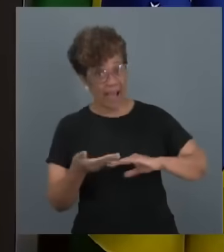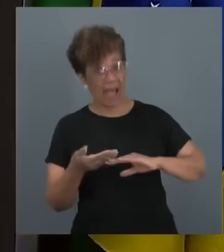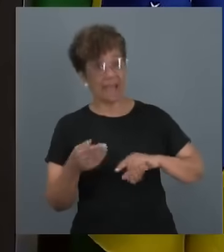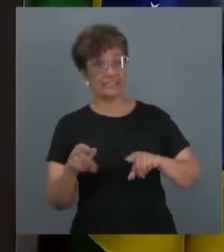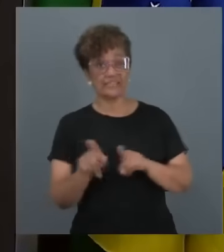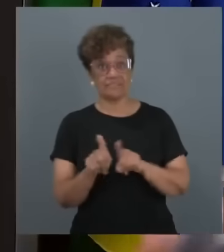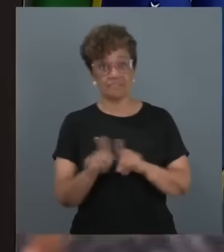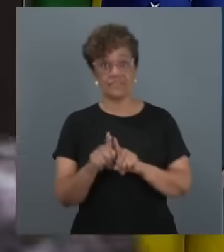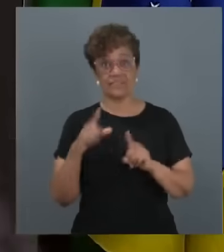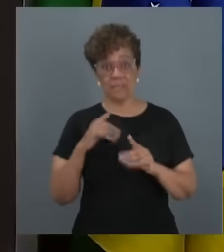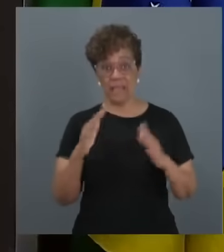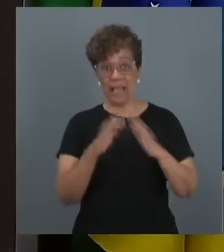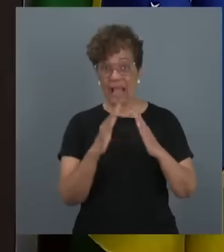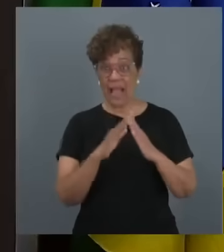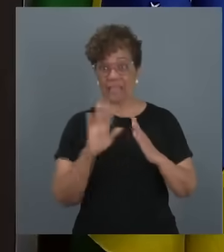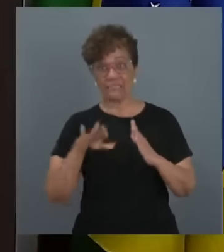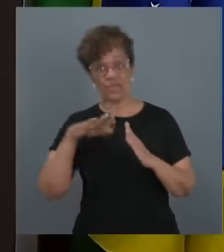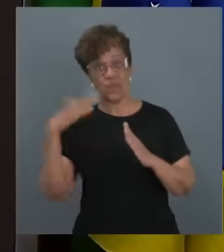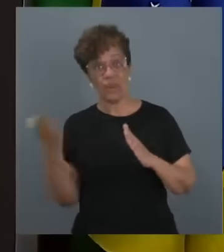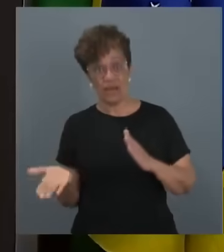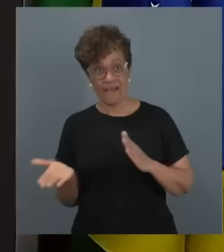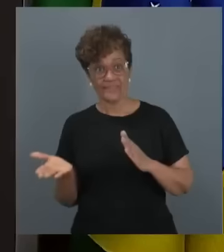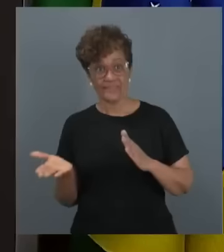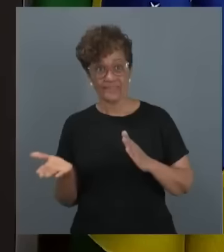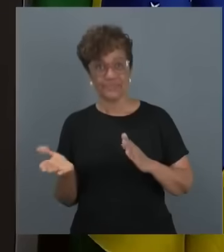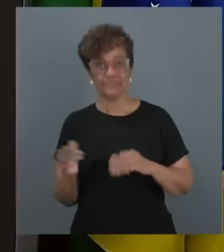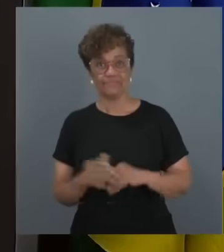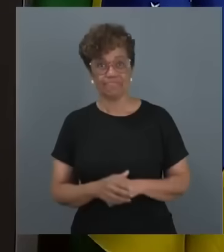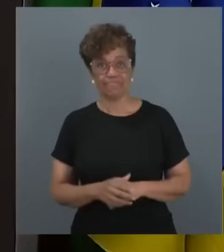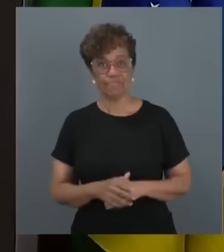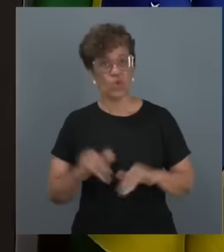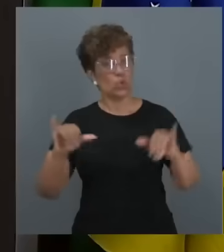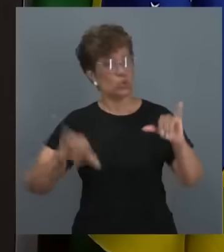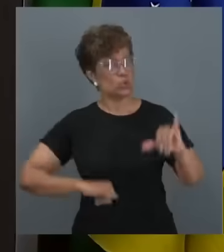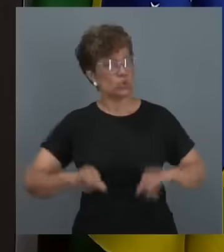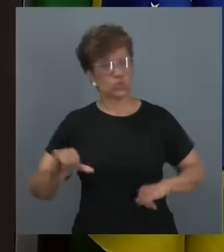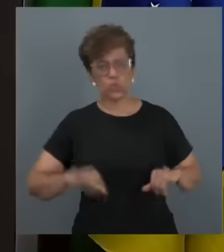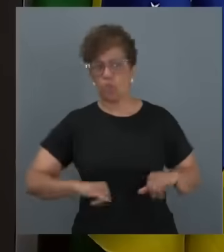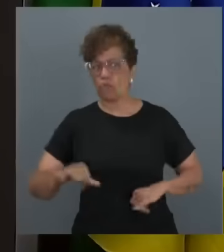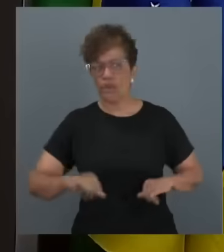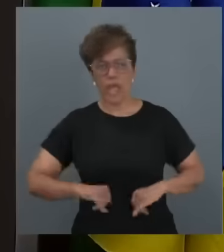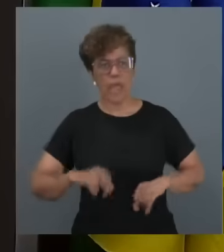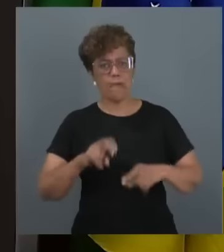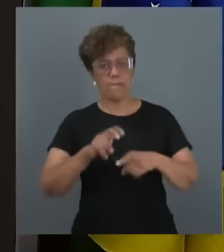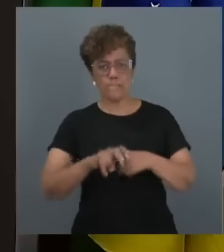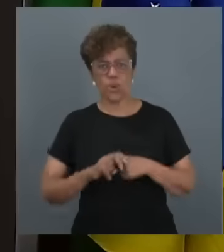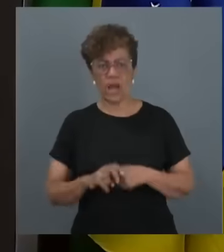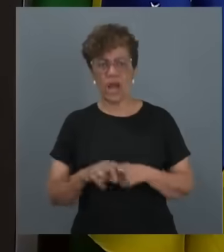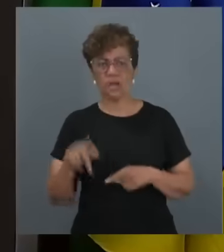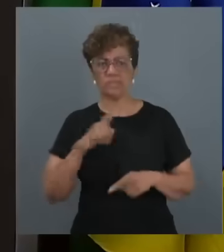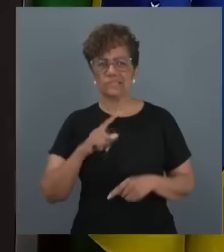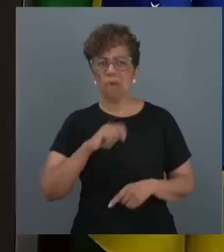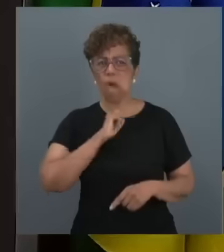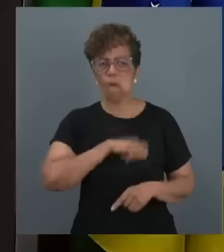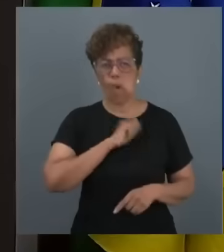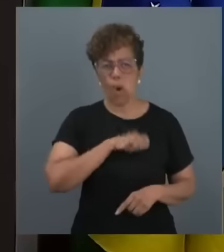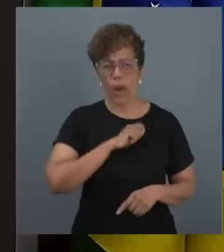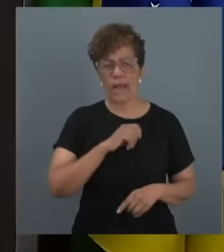da casa aqui ao lado, sofreram uma derrota pela arrogância.